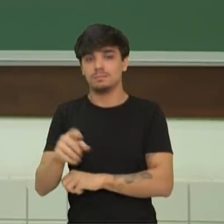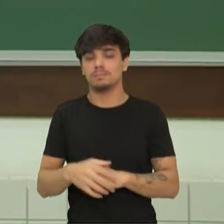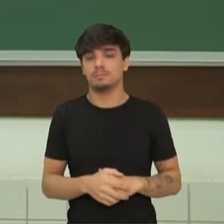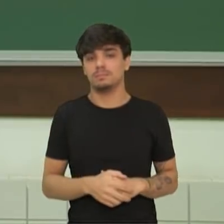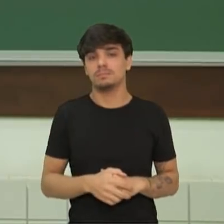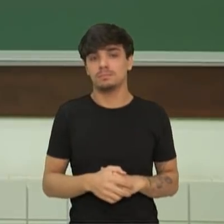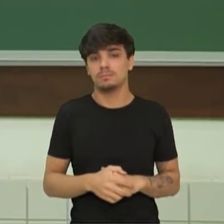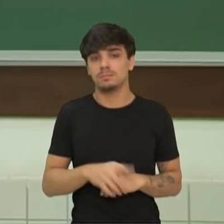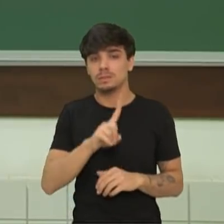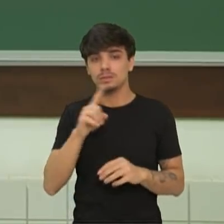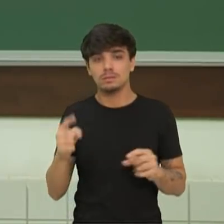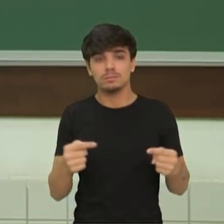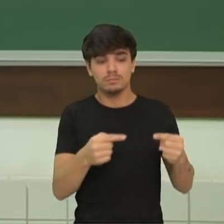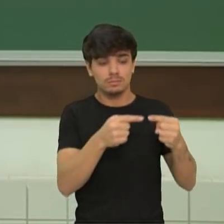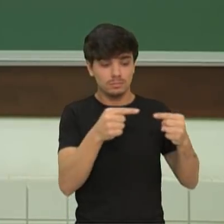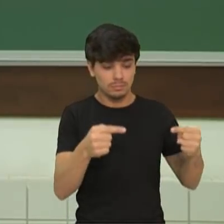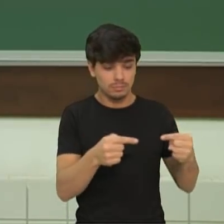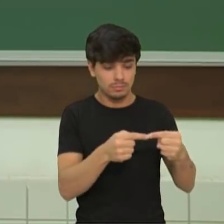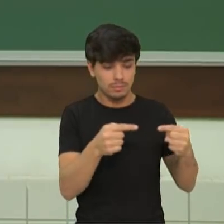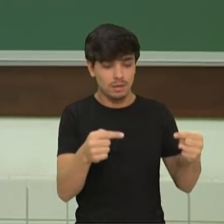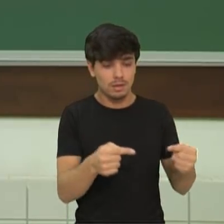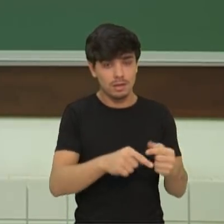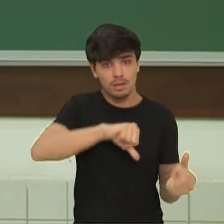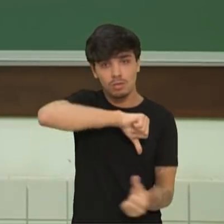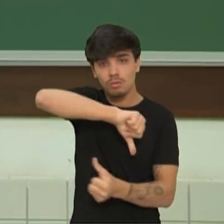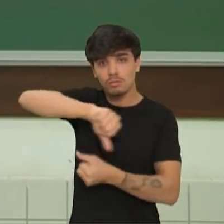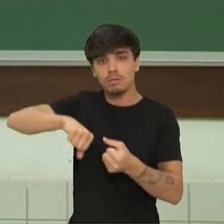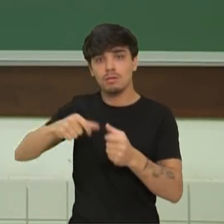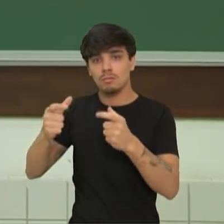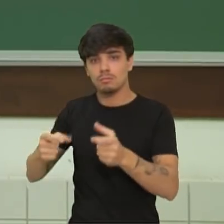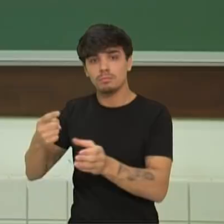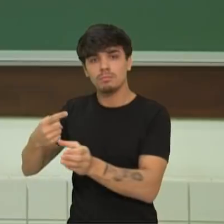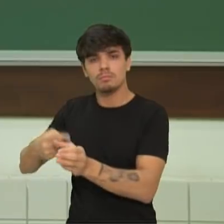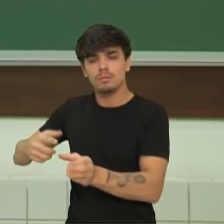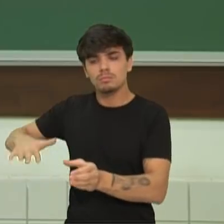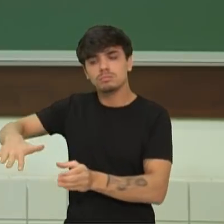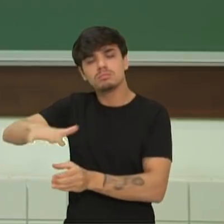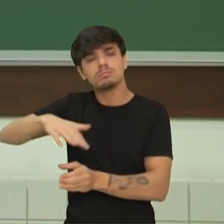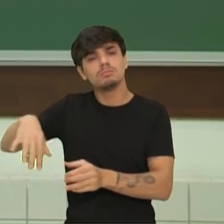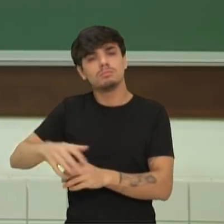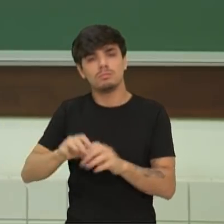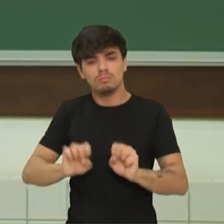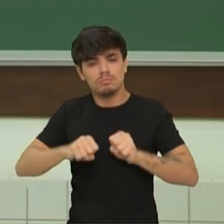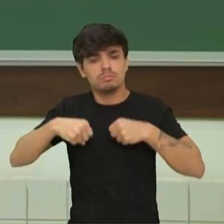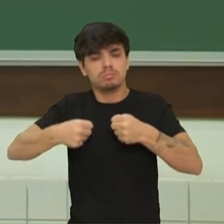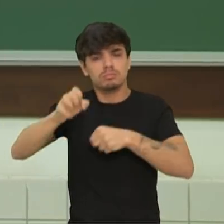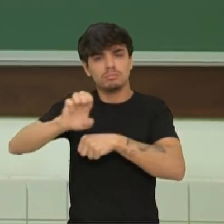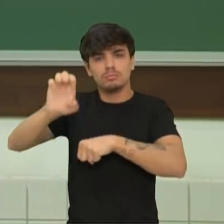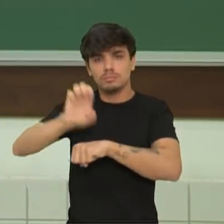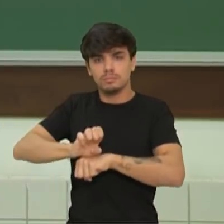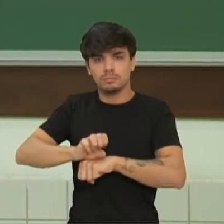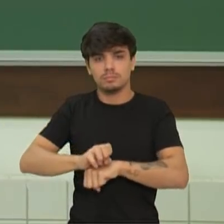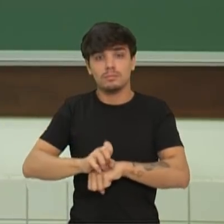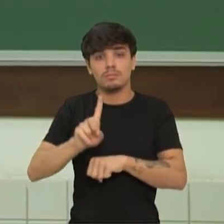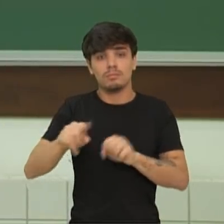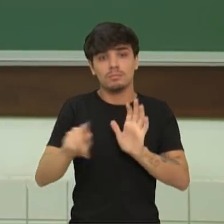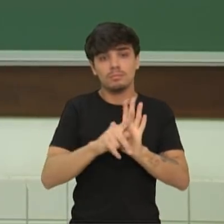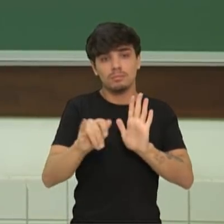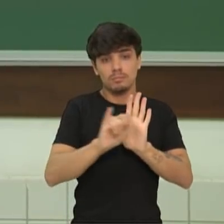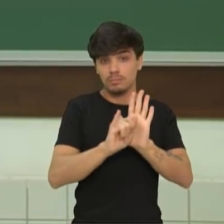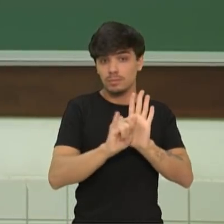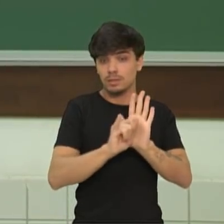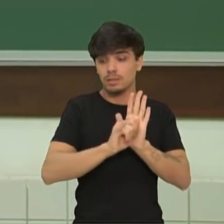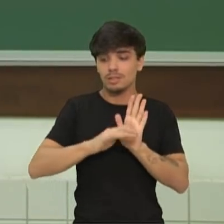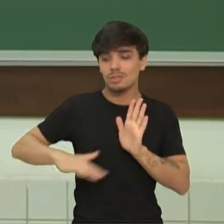Isto compõe uma nação, um estado forte, não é verdade? Isto compõe a identidade de um povo,